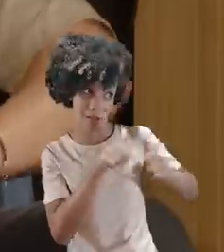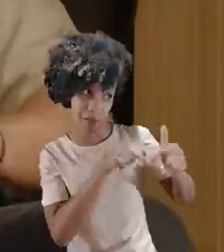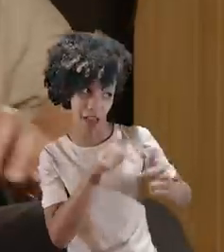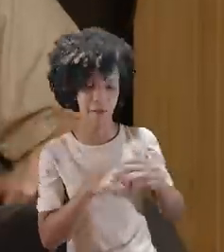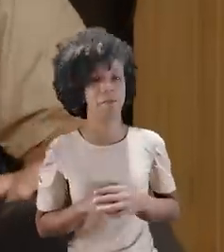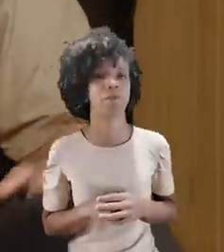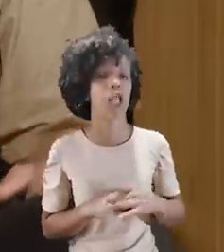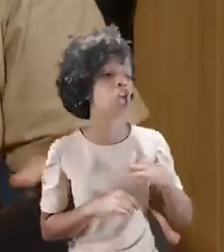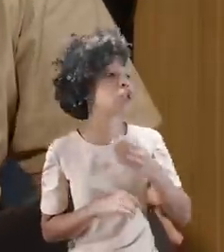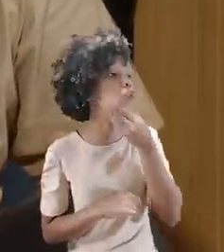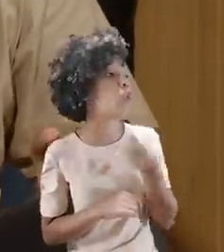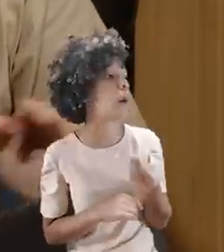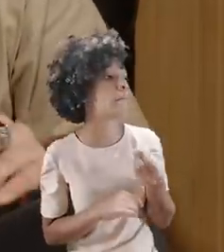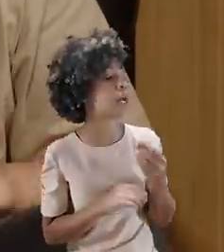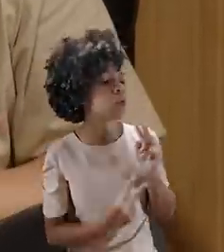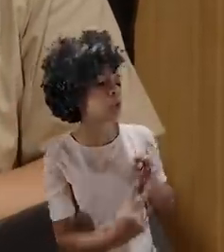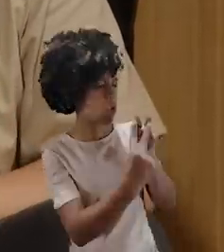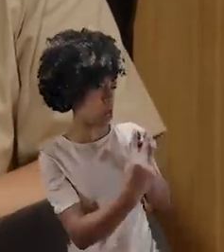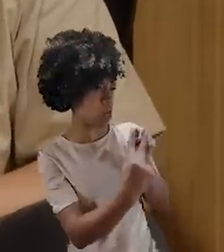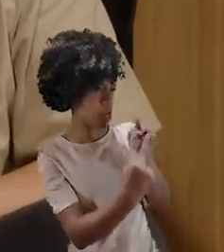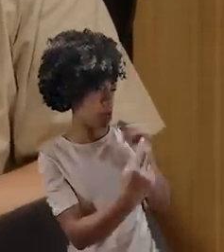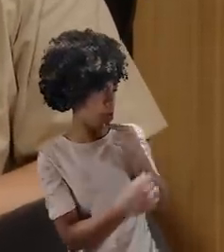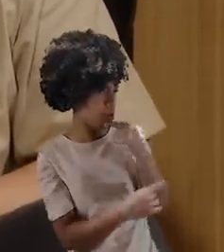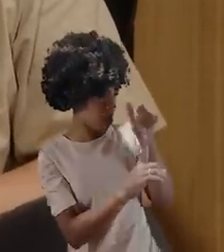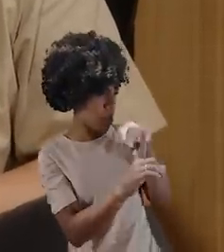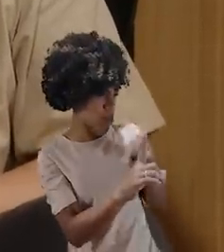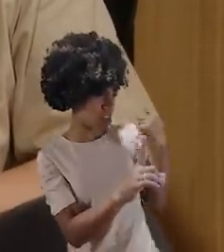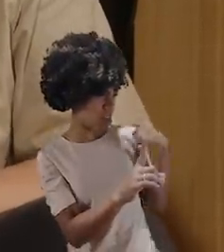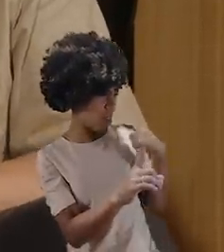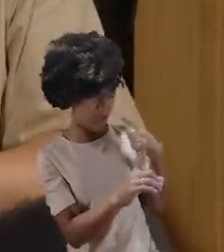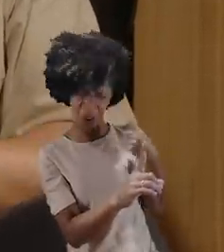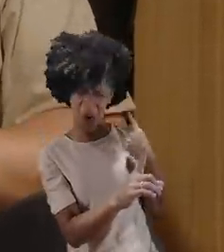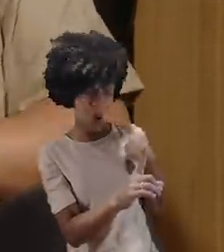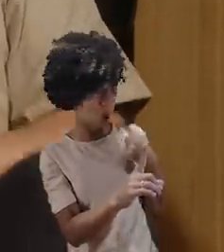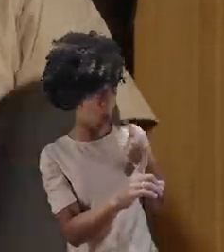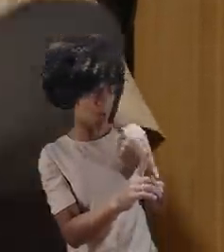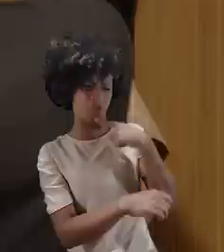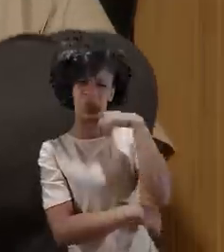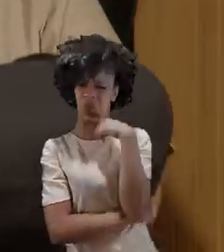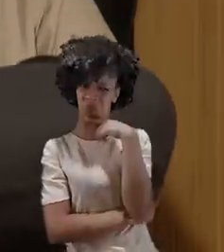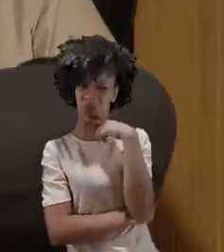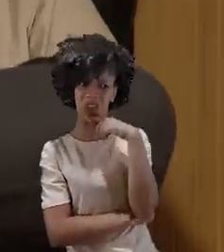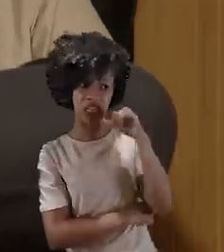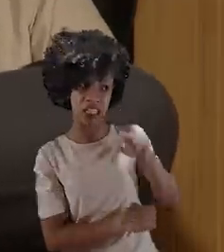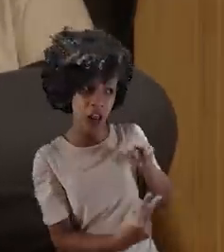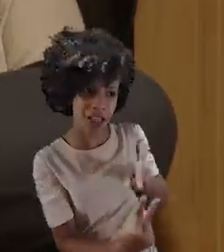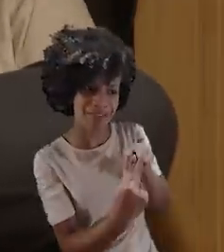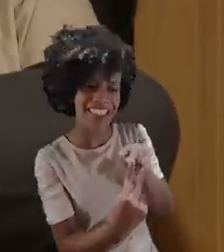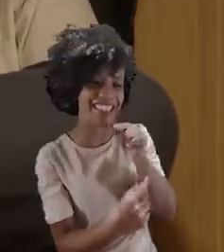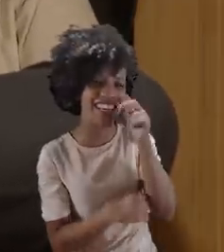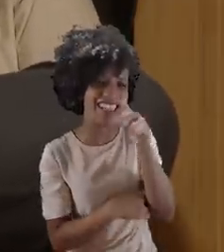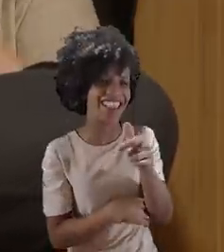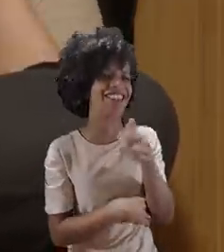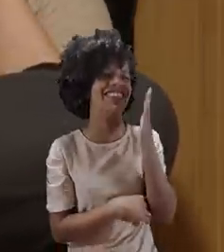trabalhei eu tinha um cara que assim que eu bati o olho nele foi mais cara puxar op chupeta chupeta chupeta e se ele ver ele vai